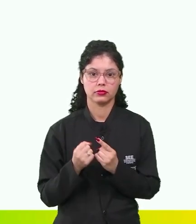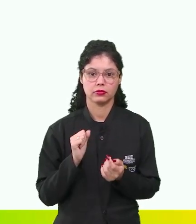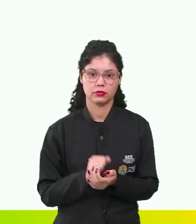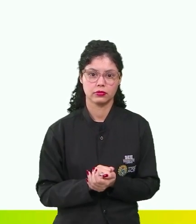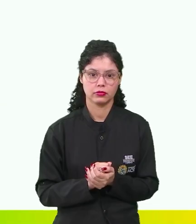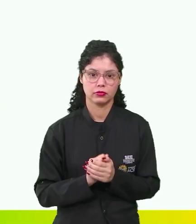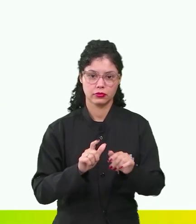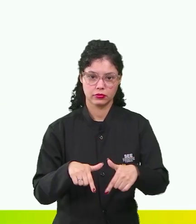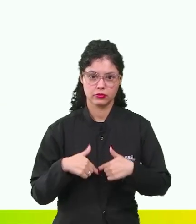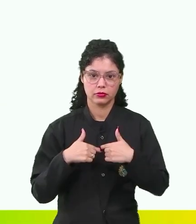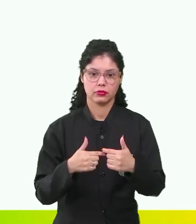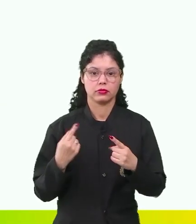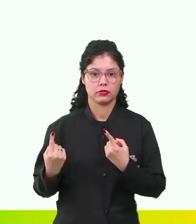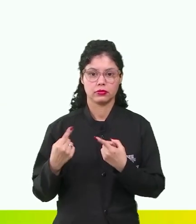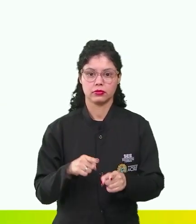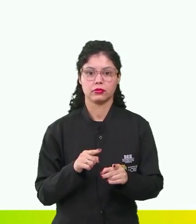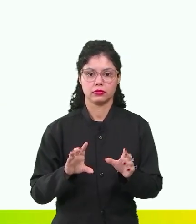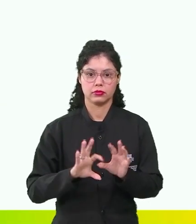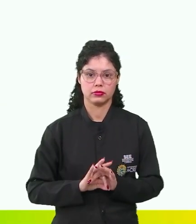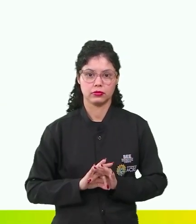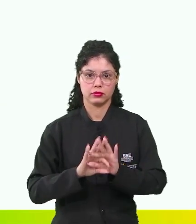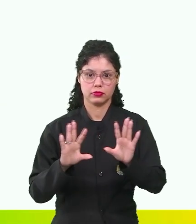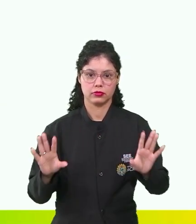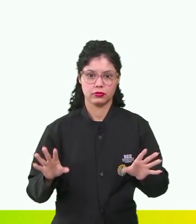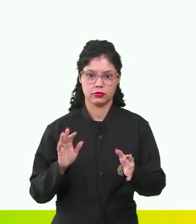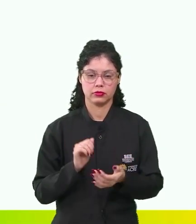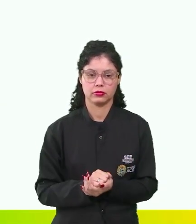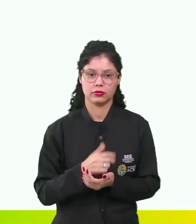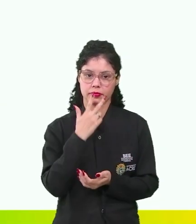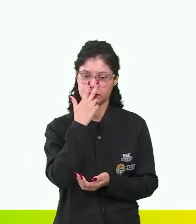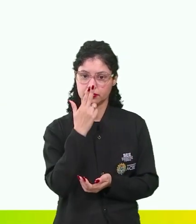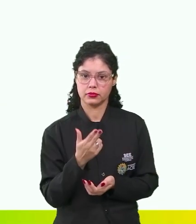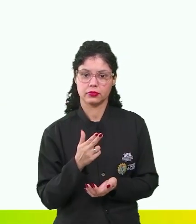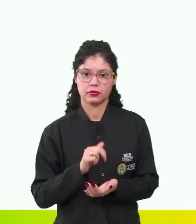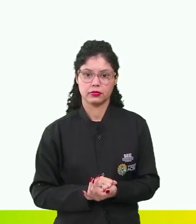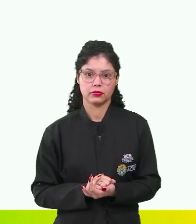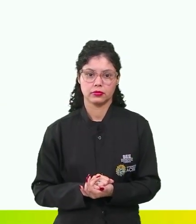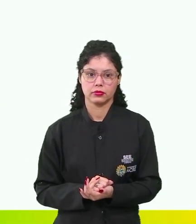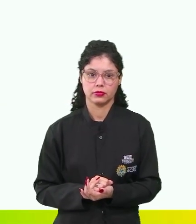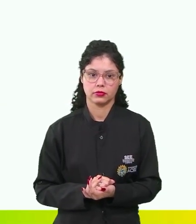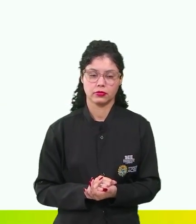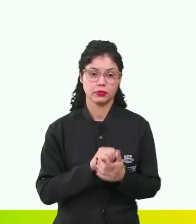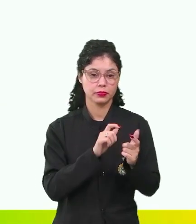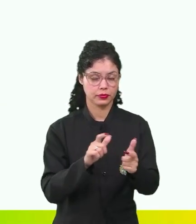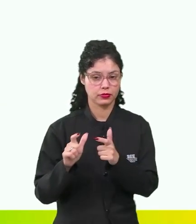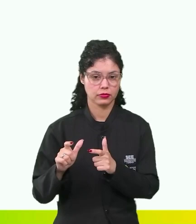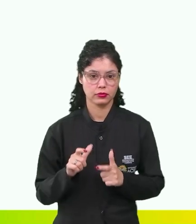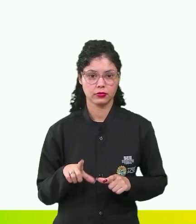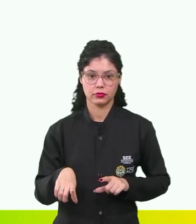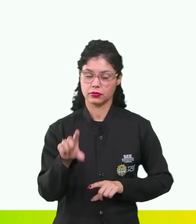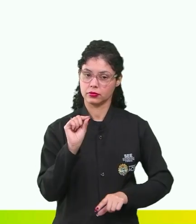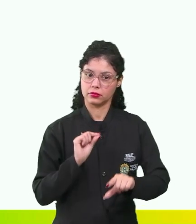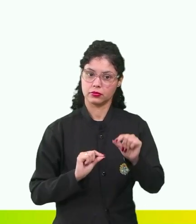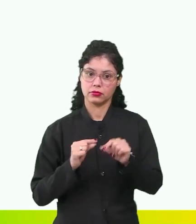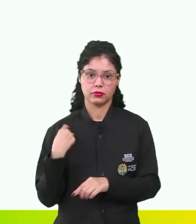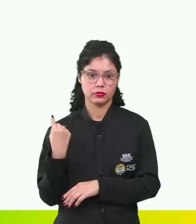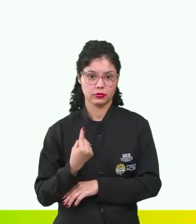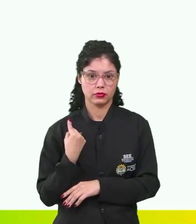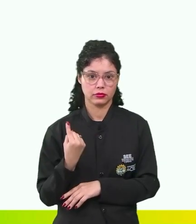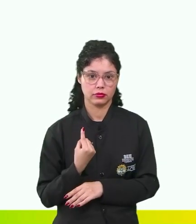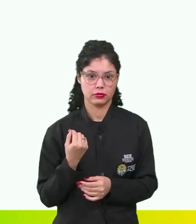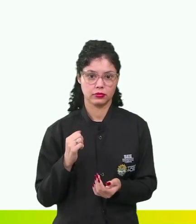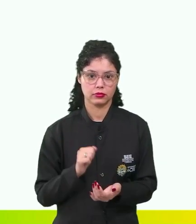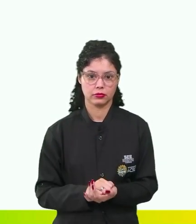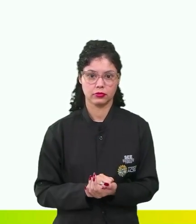sociedade de consumo impõe uma liberdade aparente, onde as escolhas